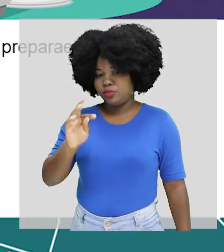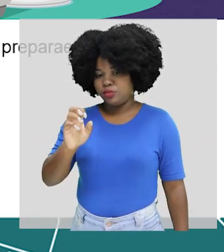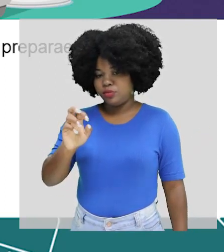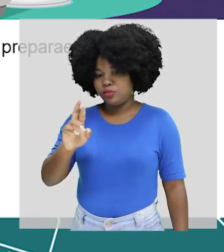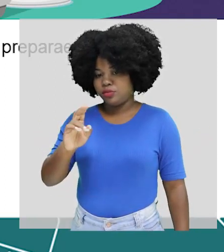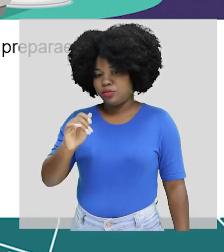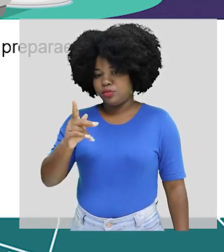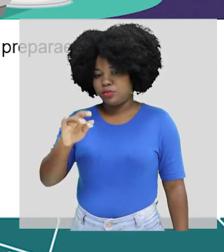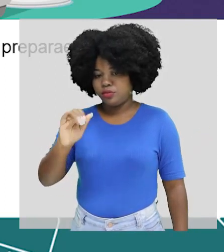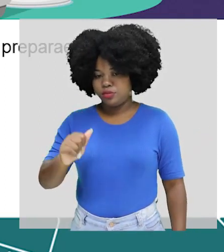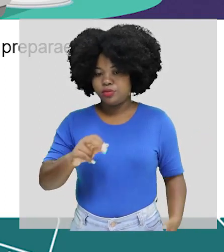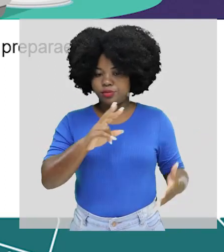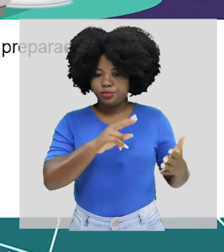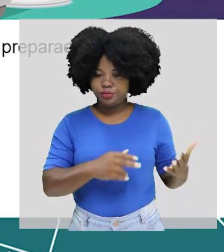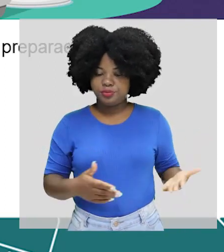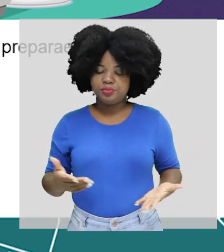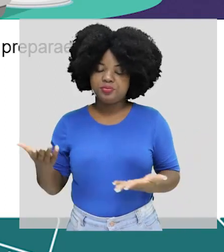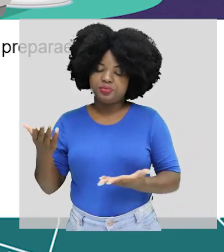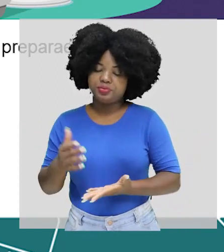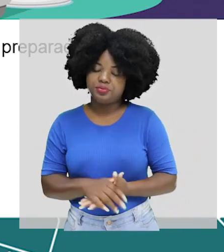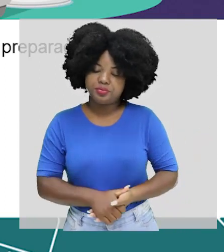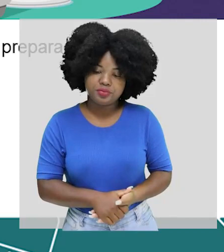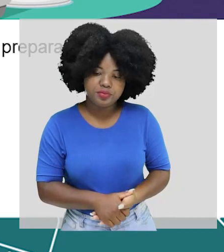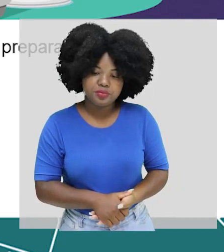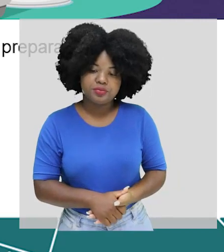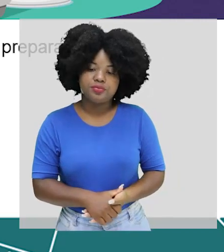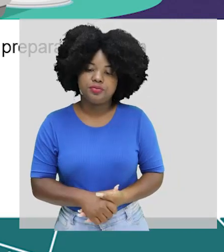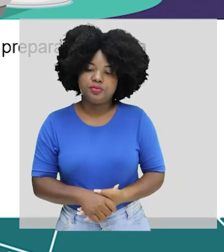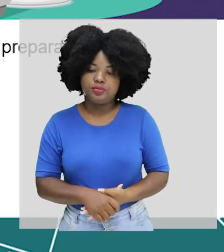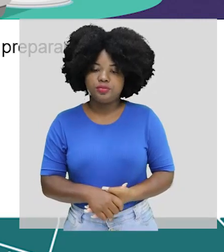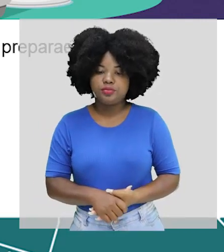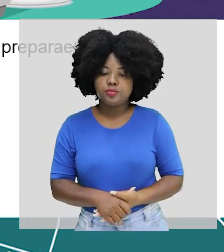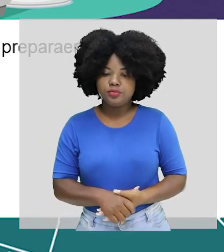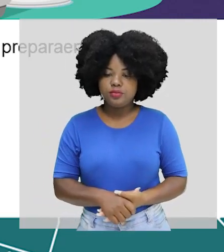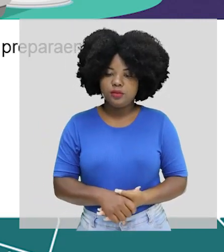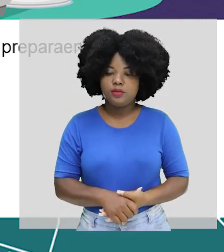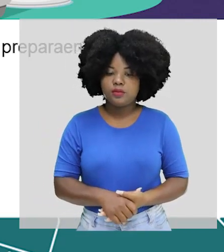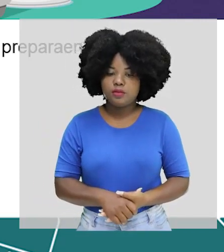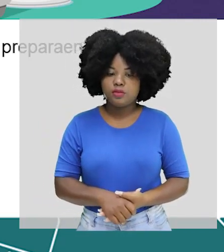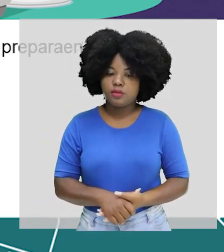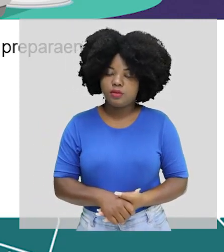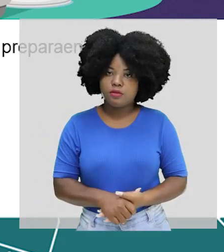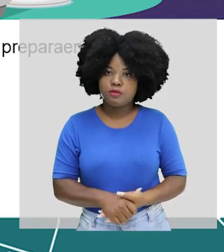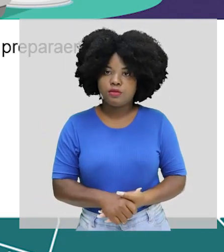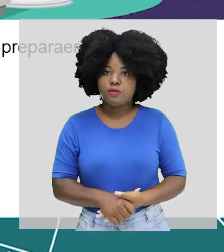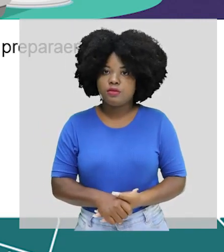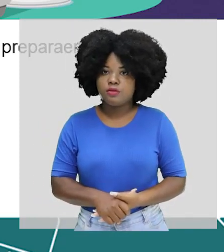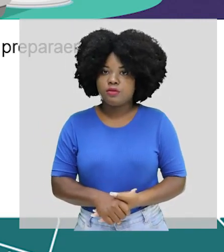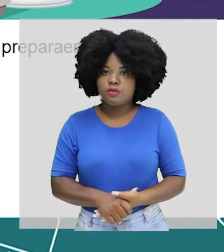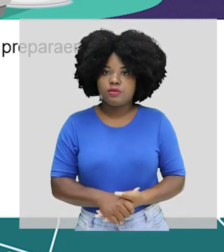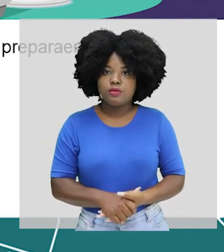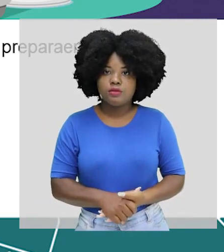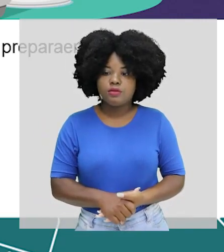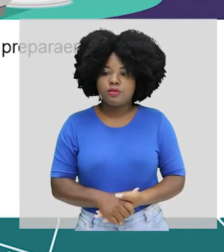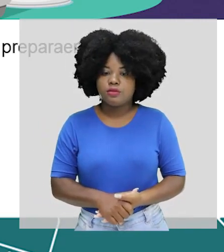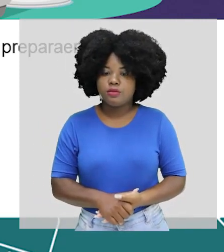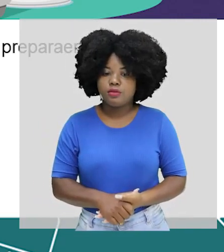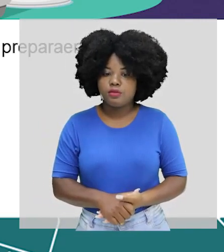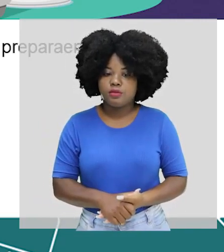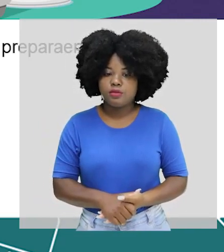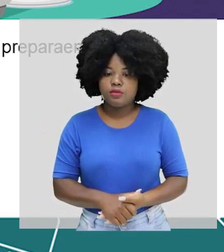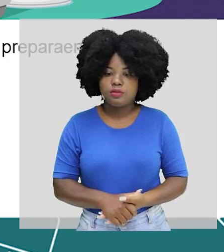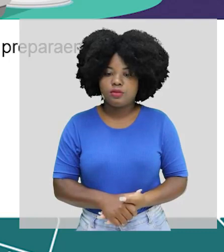medicina. A radioterapia é um tratamento que utiliza radiação ionizante, que danifica o DNA